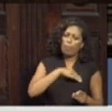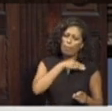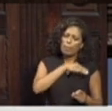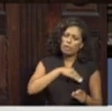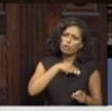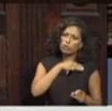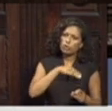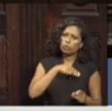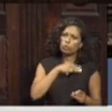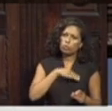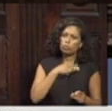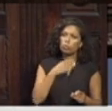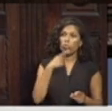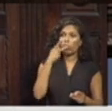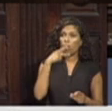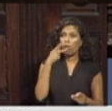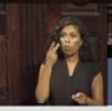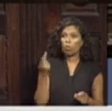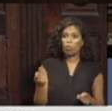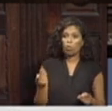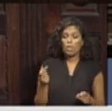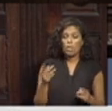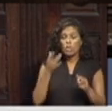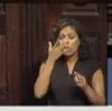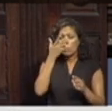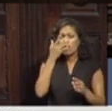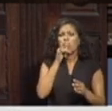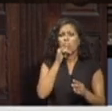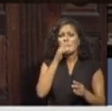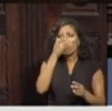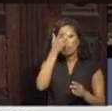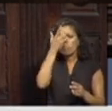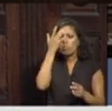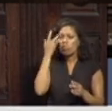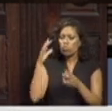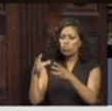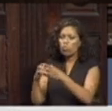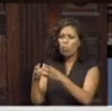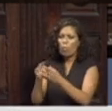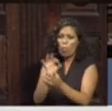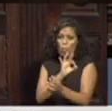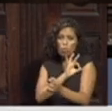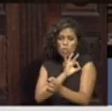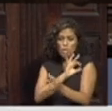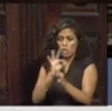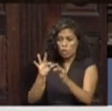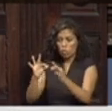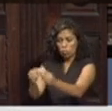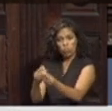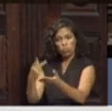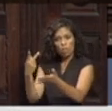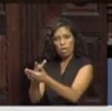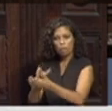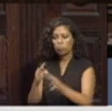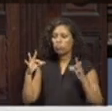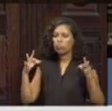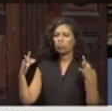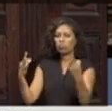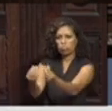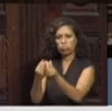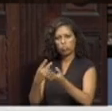parte, não existe um trabalho conjunto. E os líderes dessa operação dão exemplos absolutamente